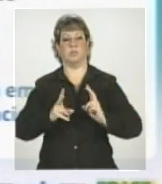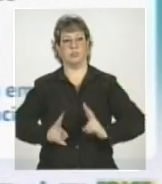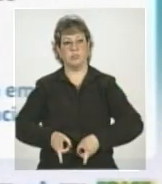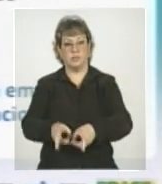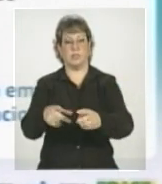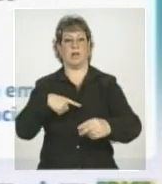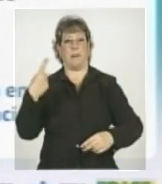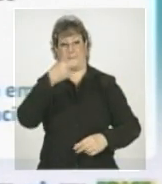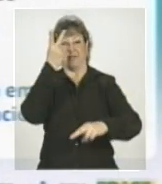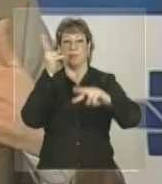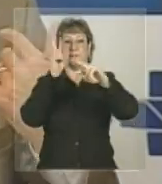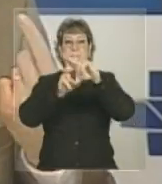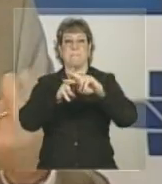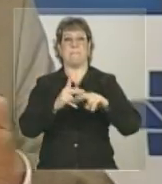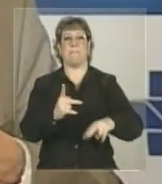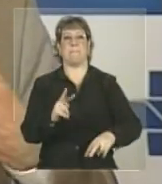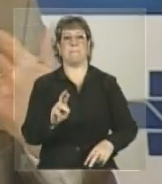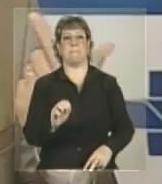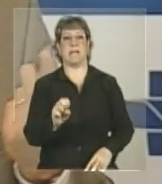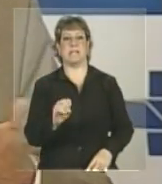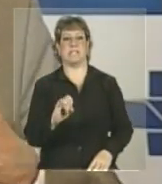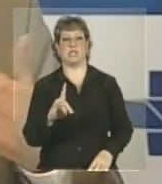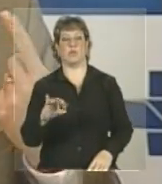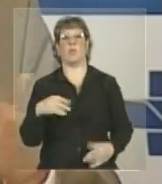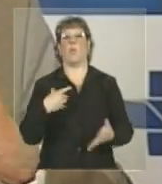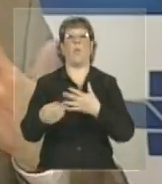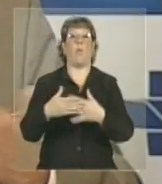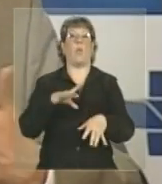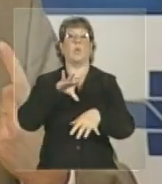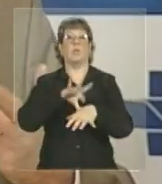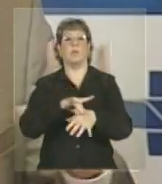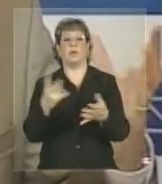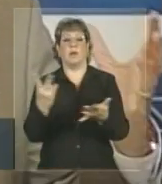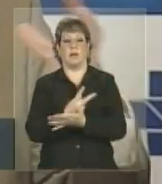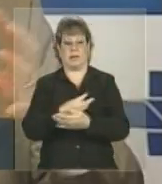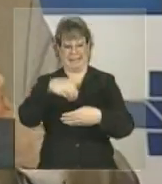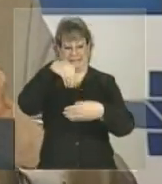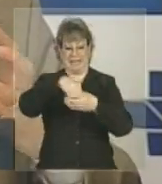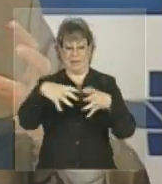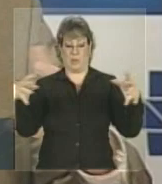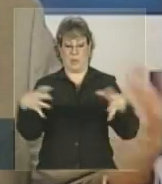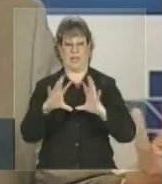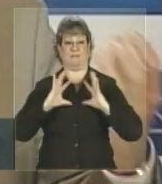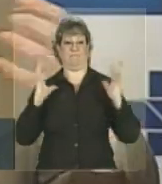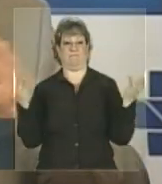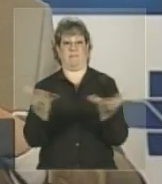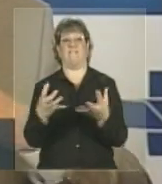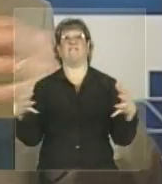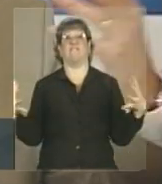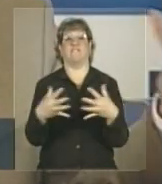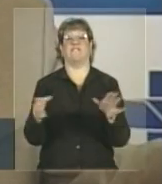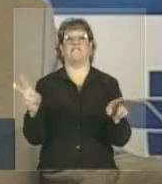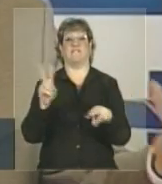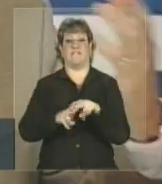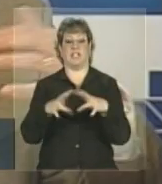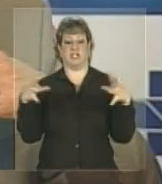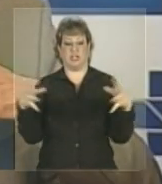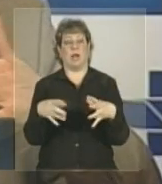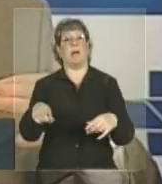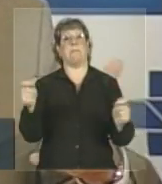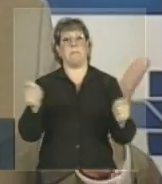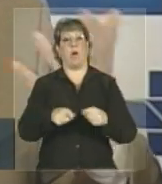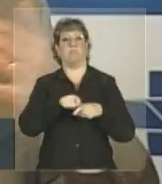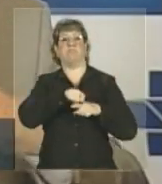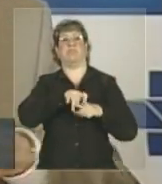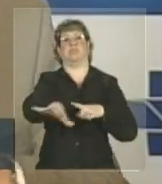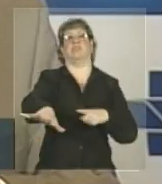então qualquer doença, qualquer vírus que acelere dentro de uma população confinada, ele pode, né, nesse